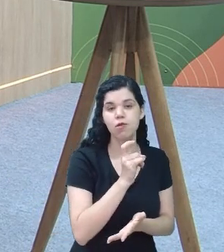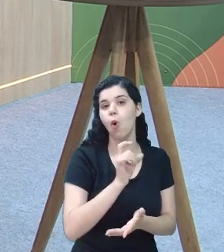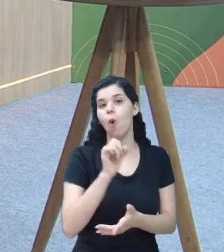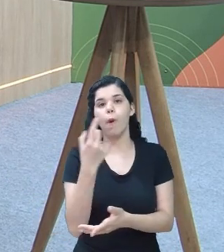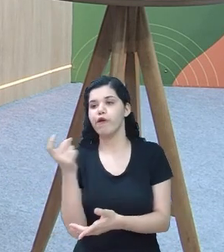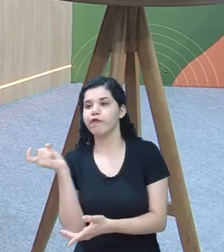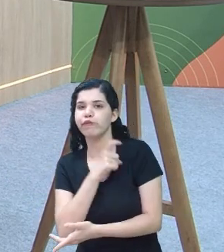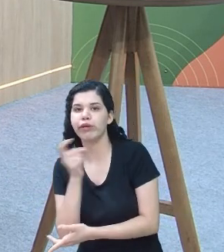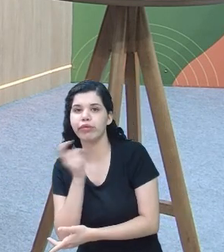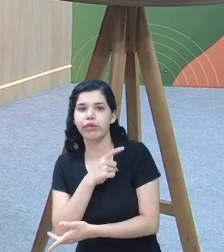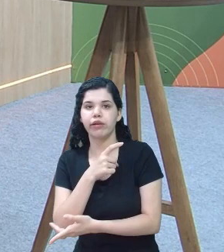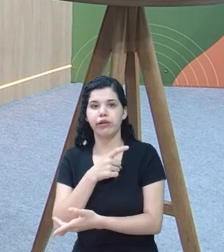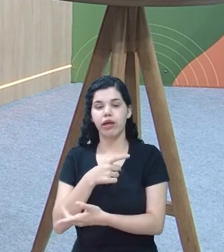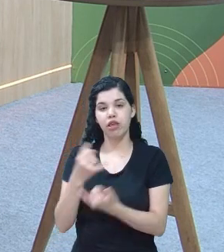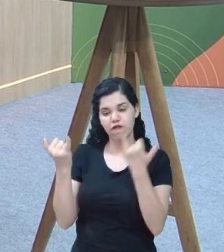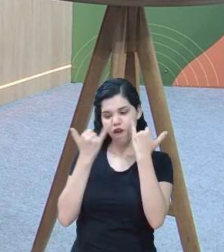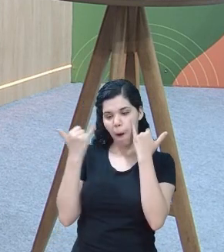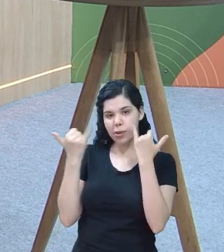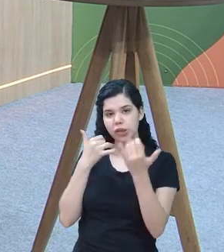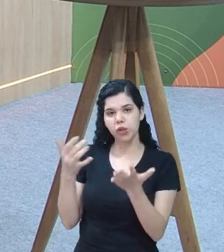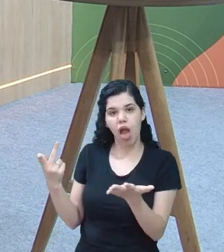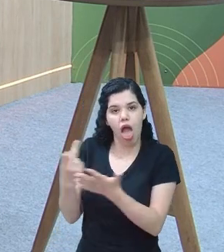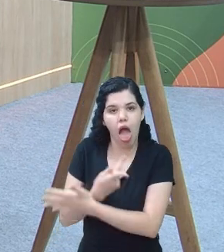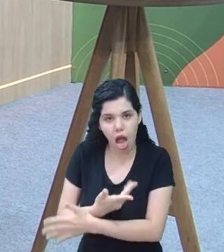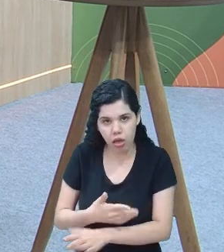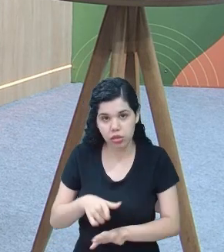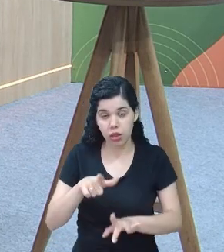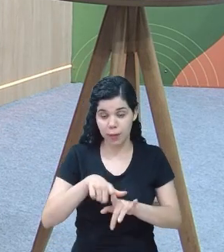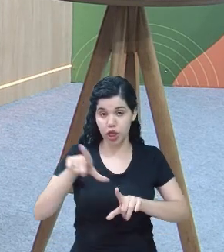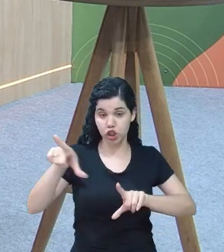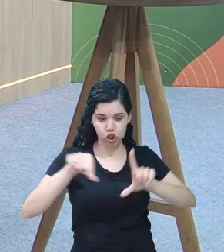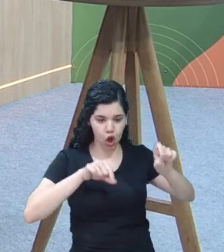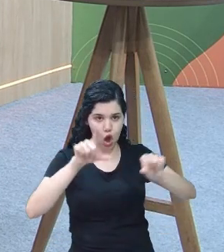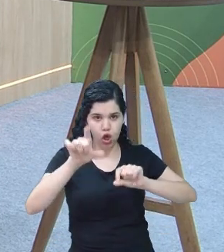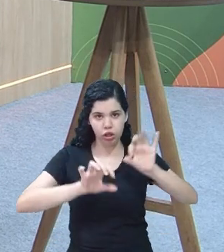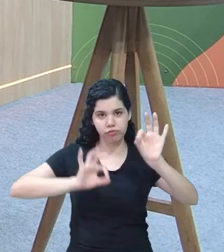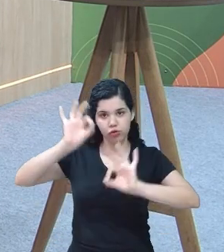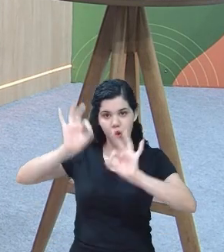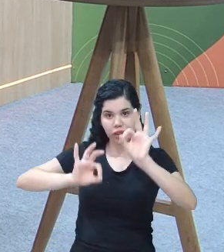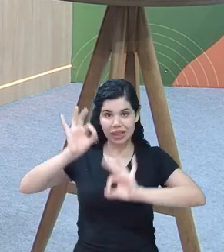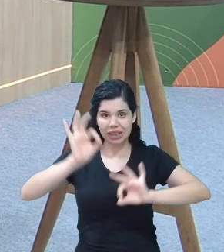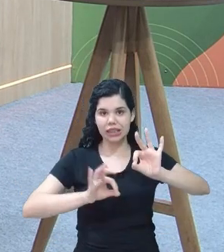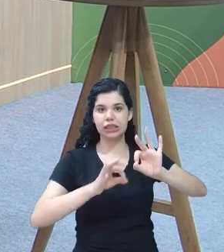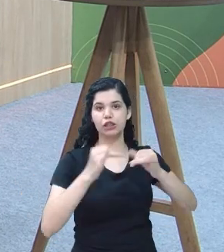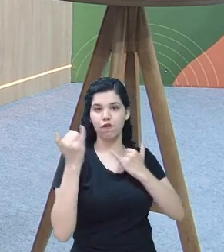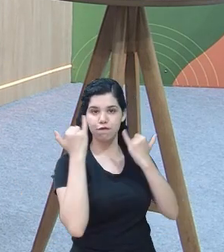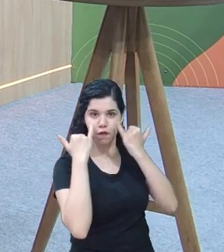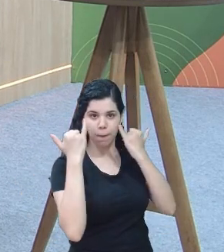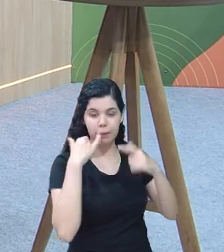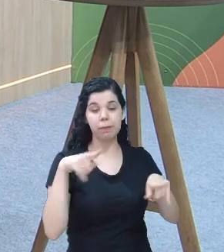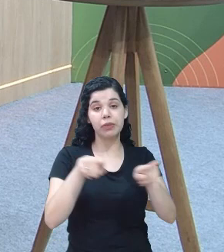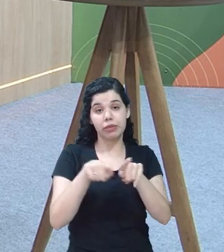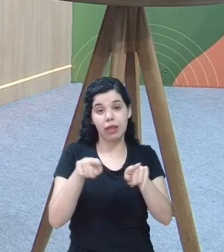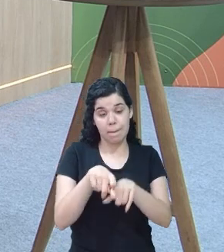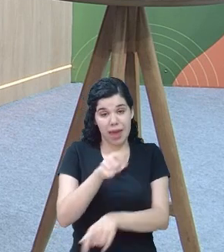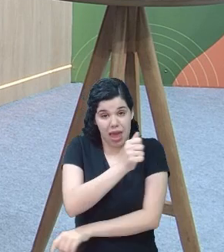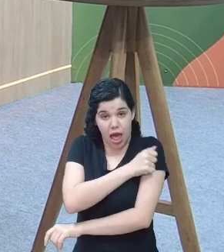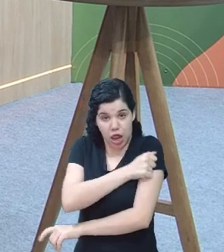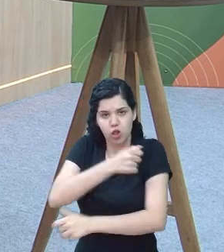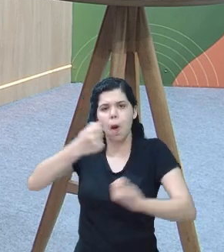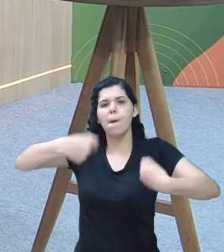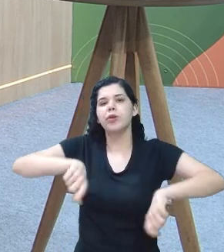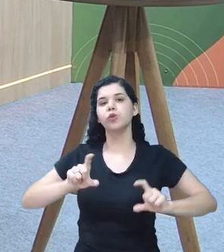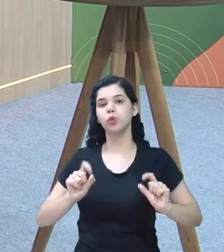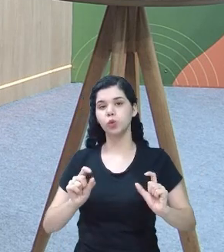trazendo informações tão verdadeiras assim, selecionar essas informações. Precisa que o estudante,